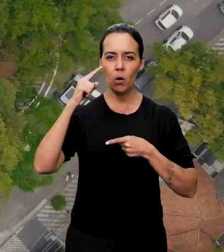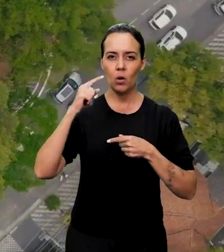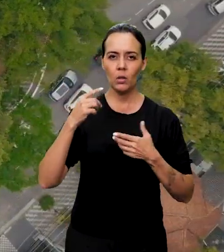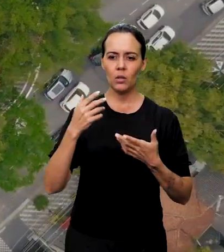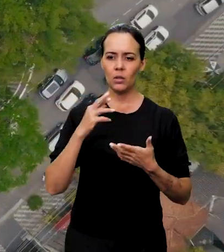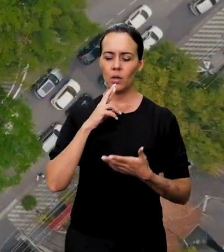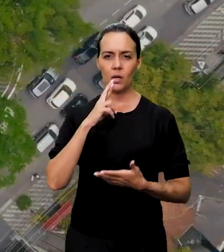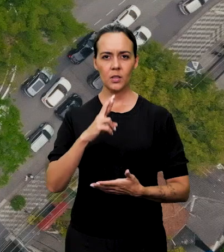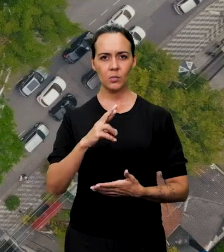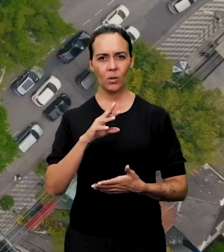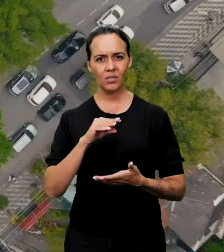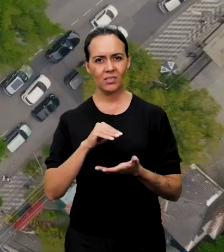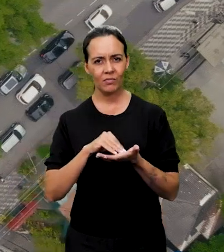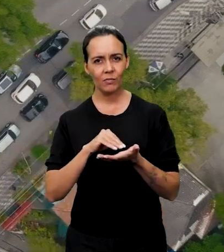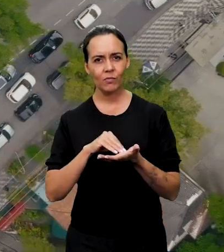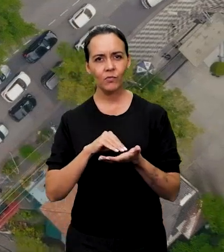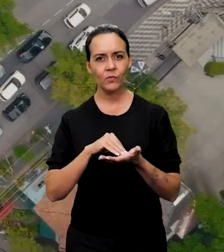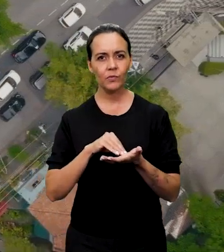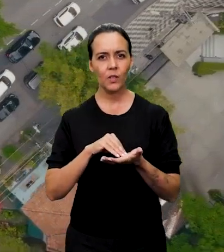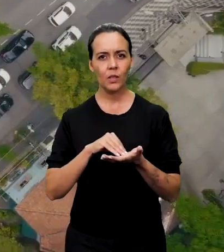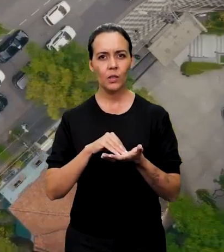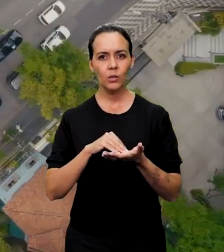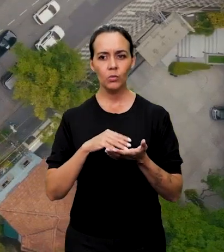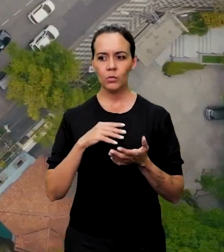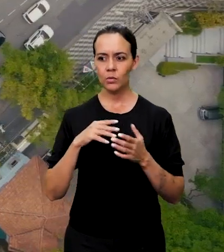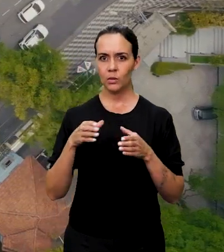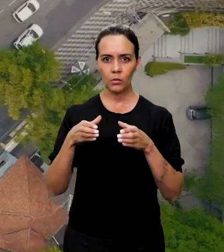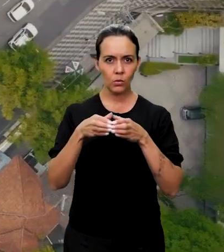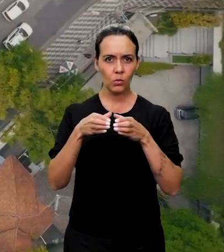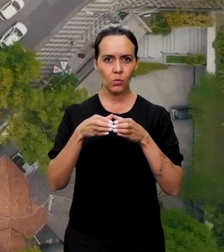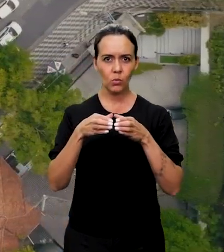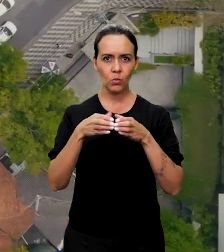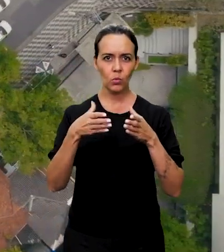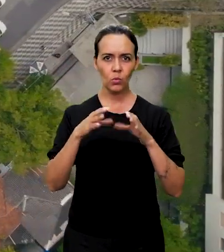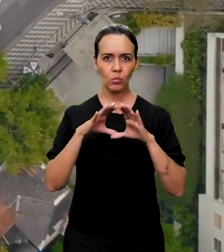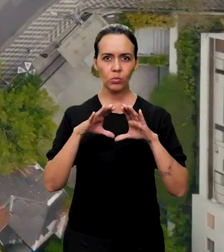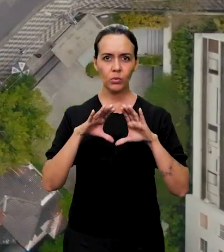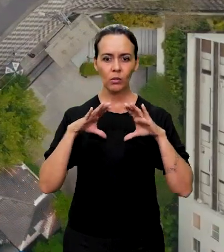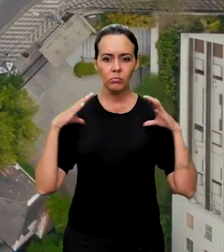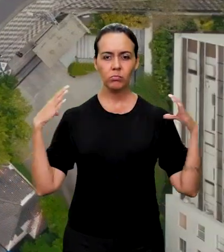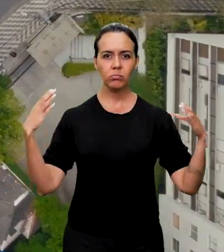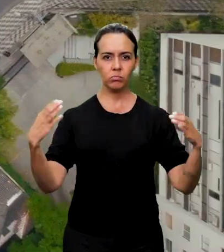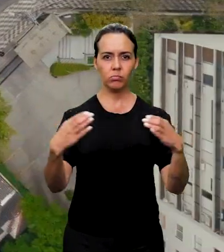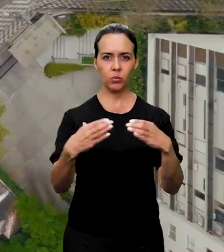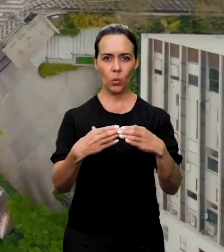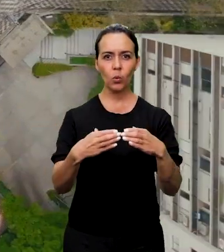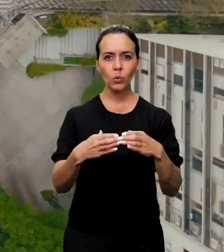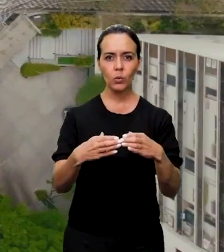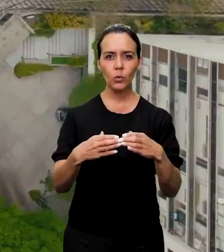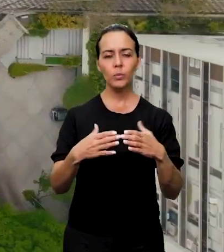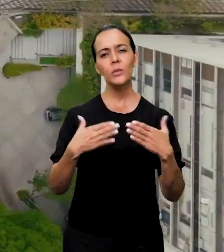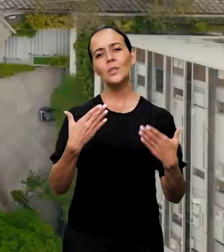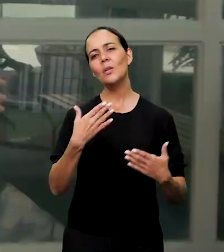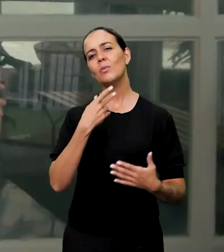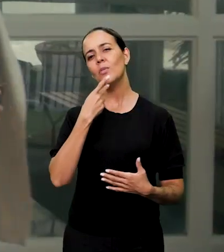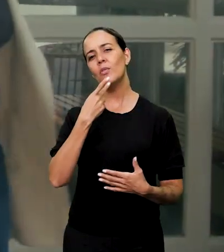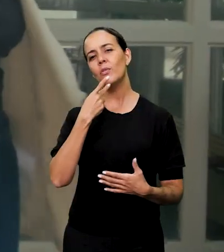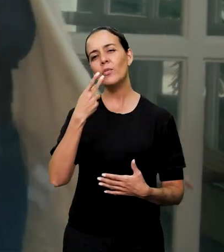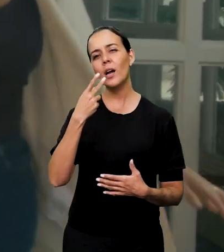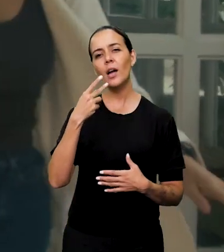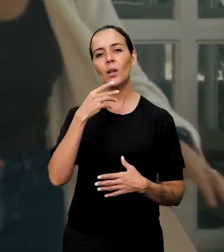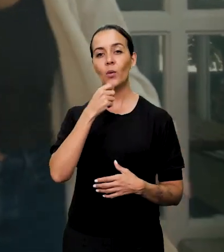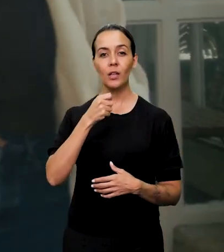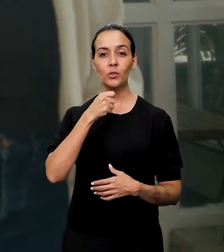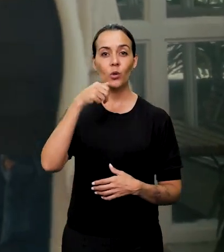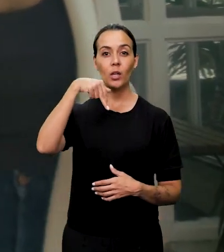sem as respostas que a gente precisa para dar conta da gente enquanto coletividade. Alessandro Marim Pietri. Então eu poderia começar dizendo que Nando Reis,